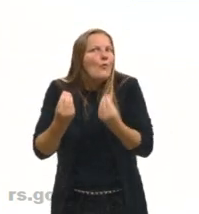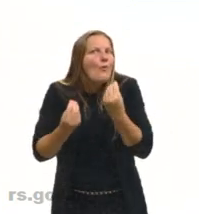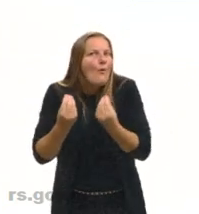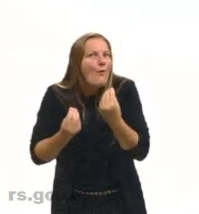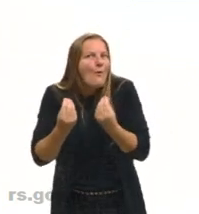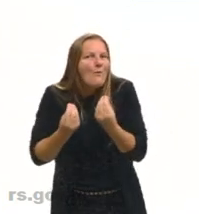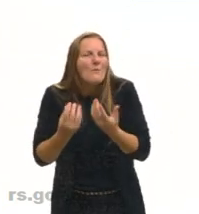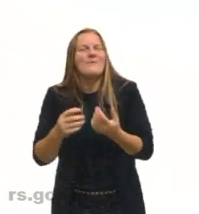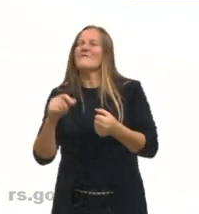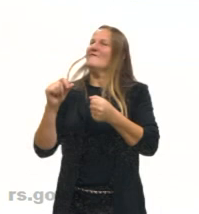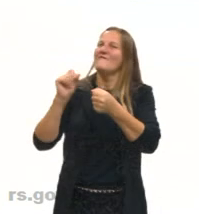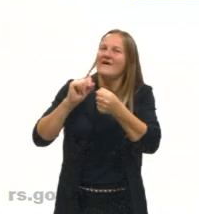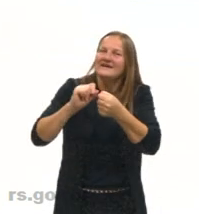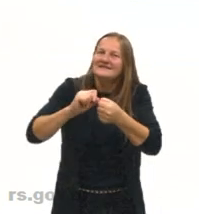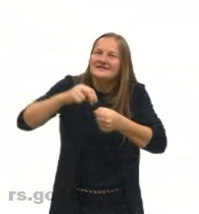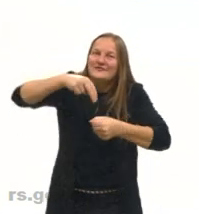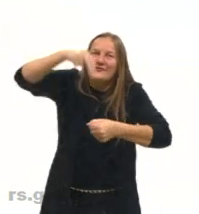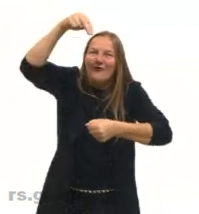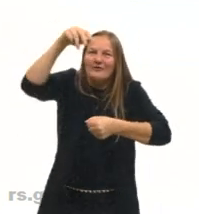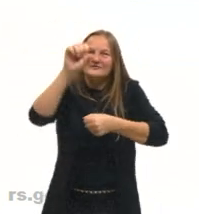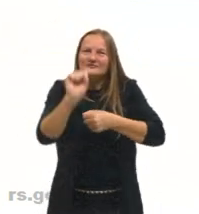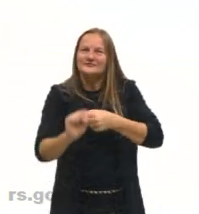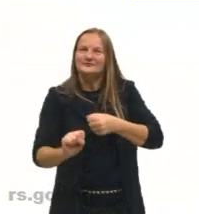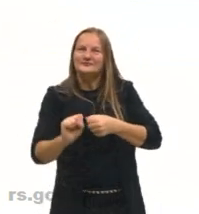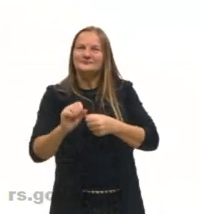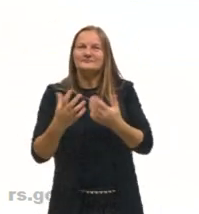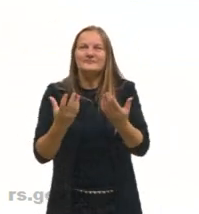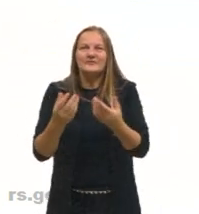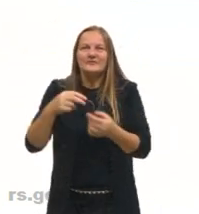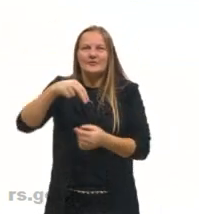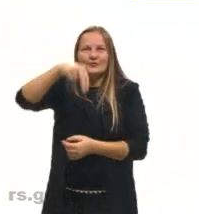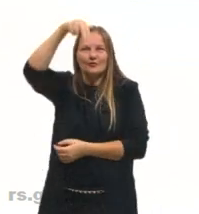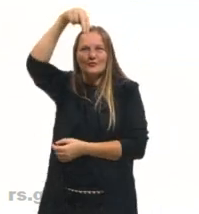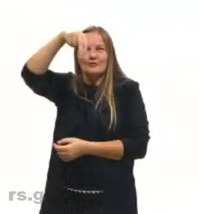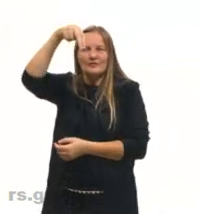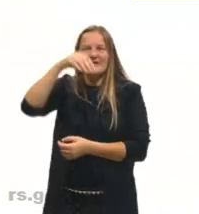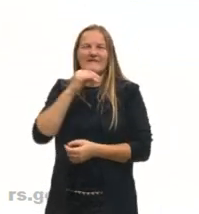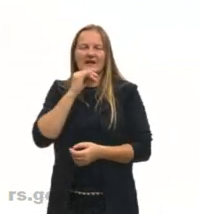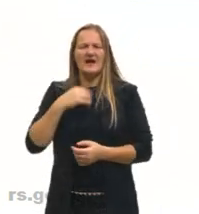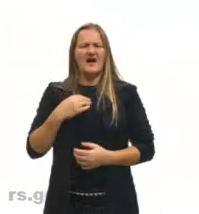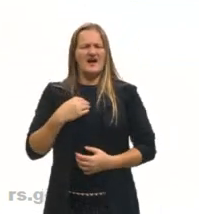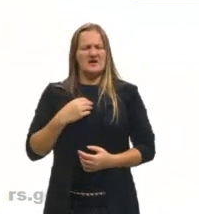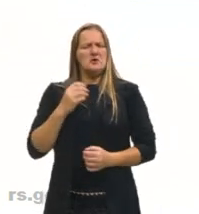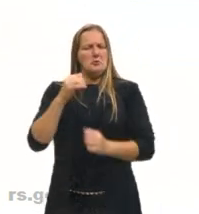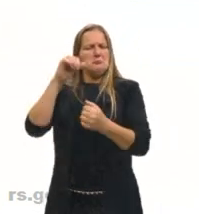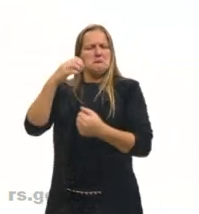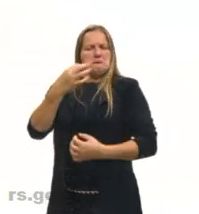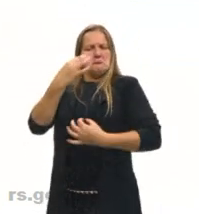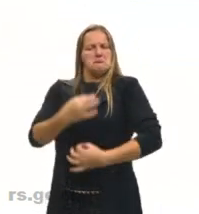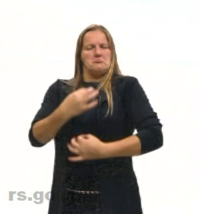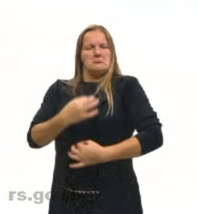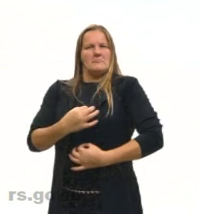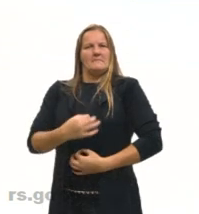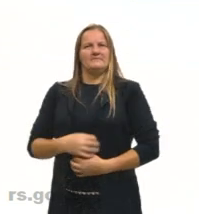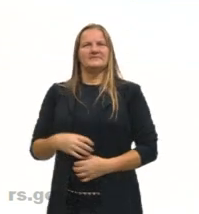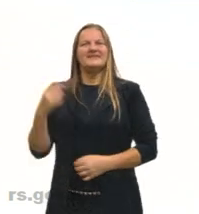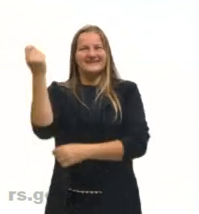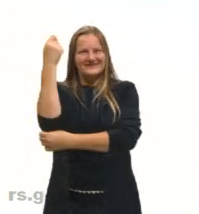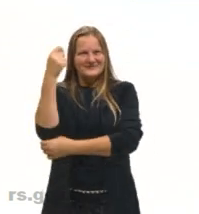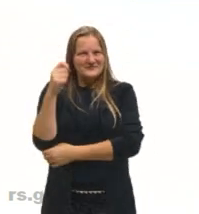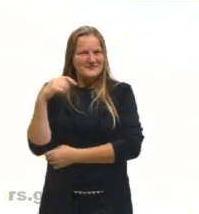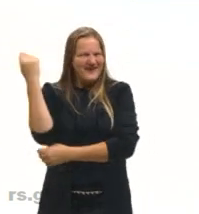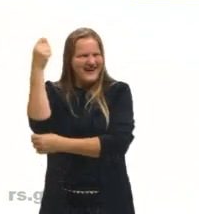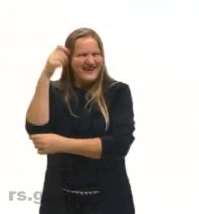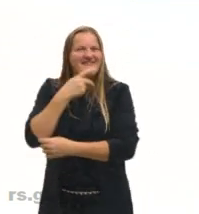meninas a gente usa como localização ele tá norteado a gente até Tem um ditado aqui no Rio Grande do Sul nessa quando a